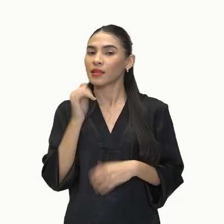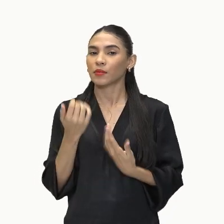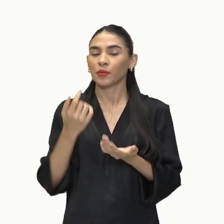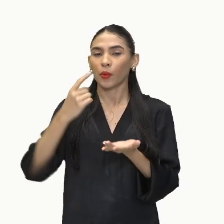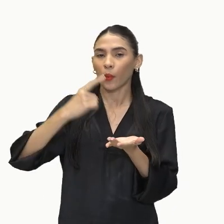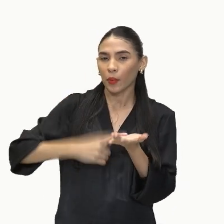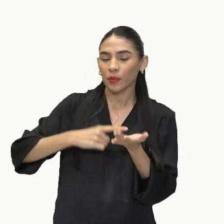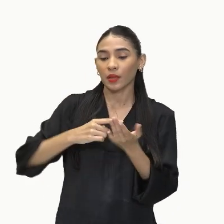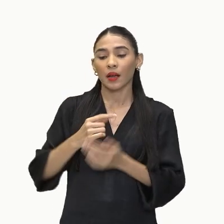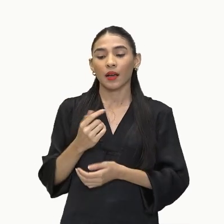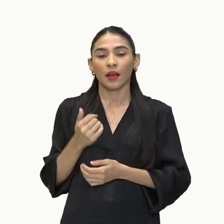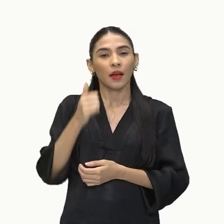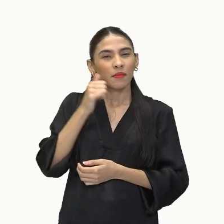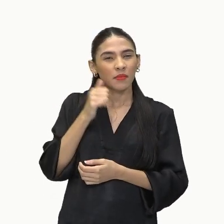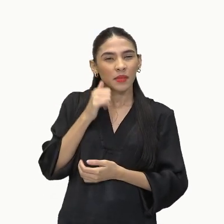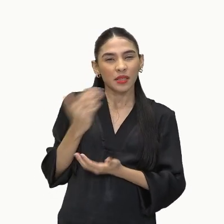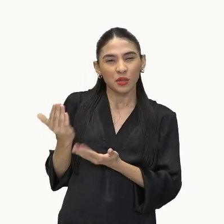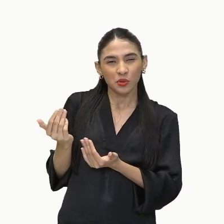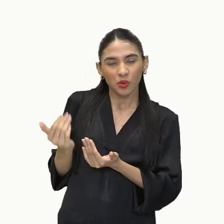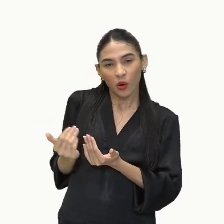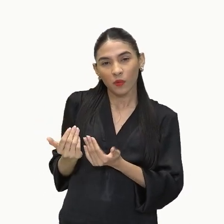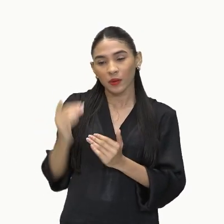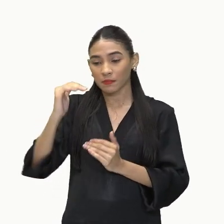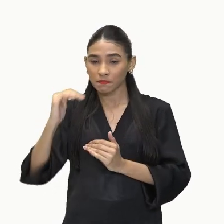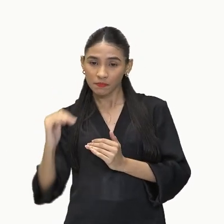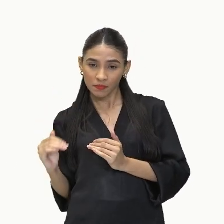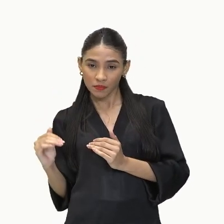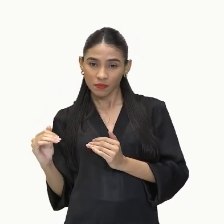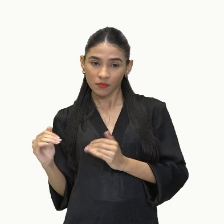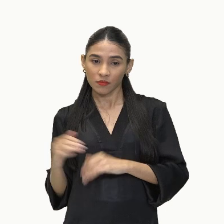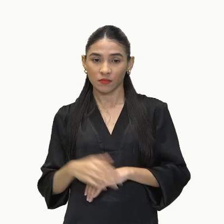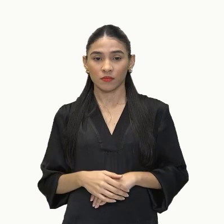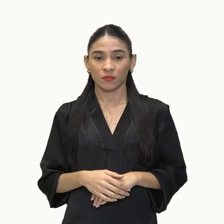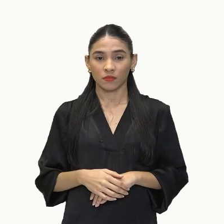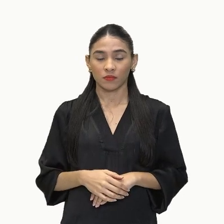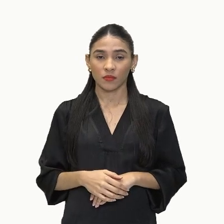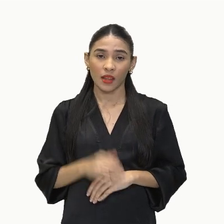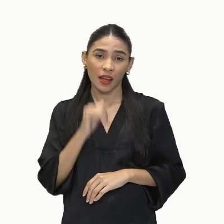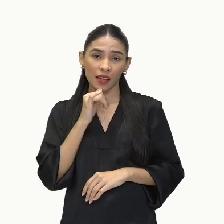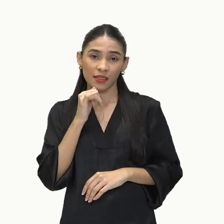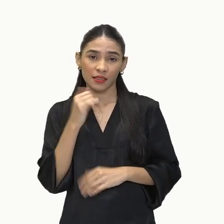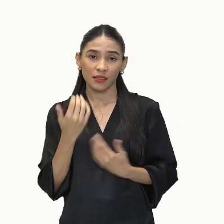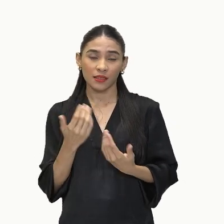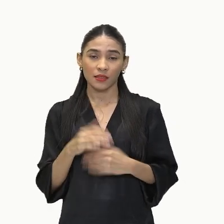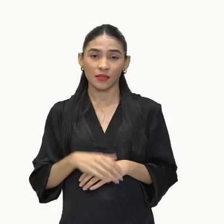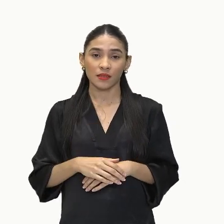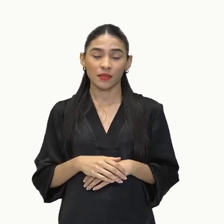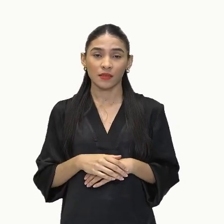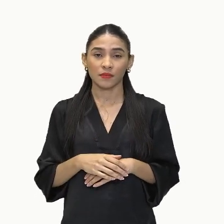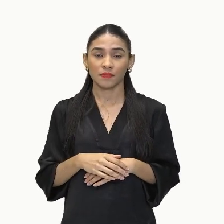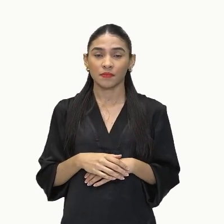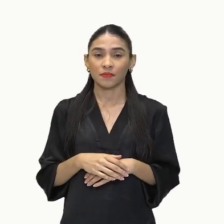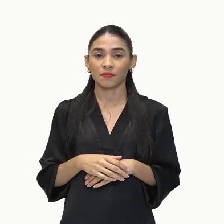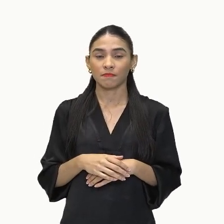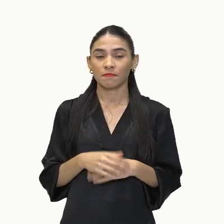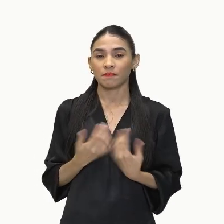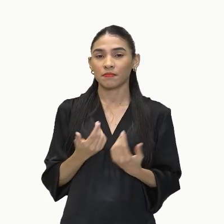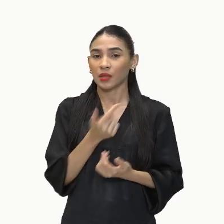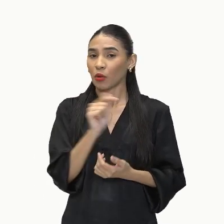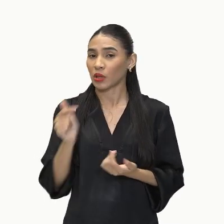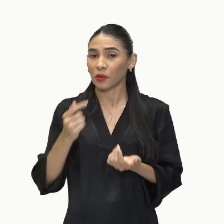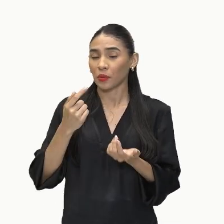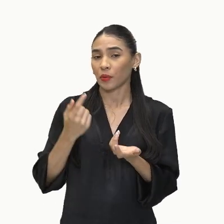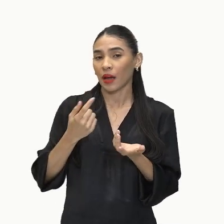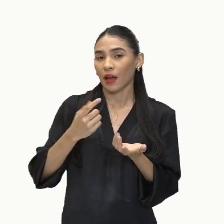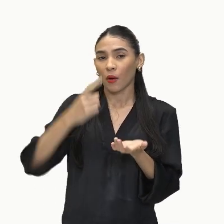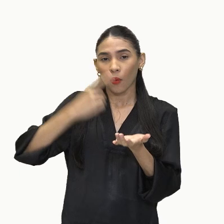compromisso e a garotinha numa posição mais de coisa ingênua, sem compromisso nenhum. E ela